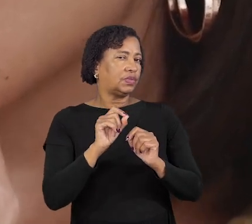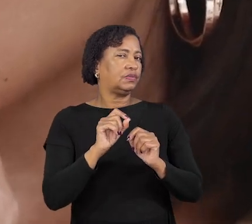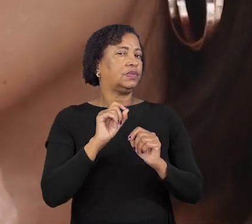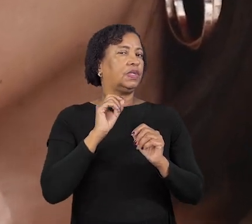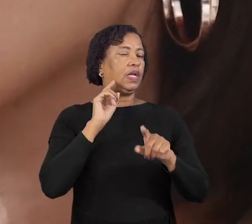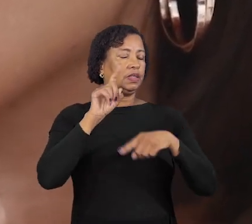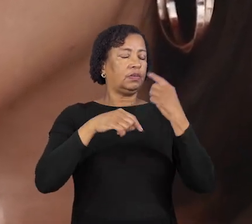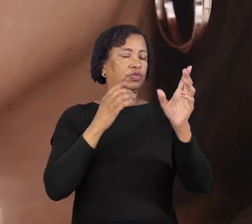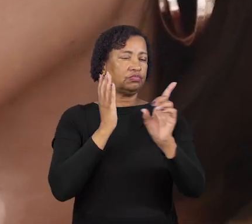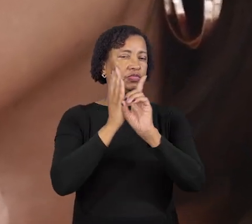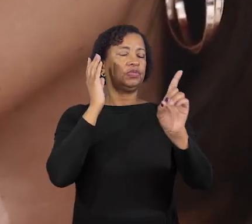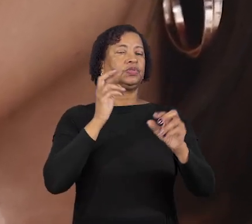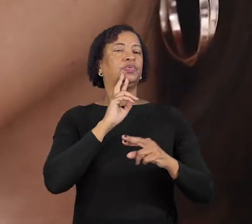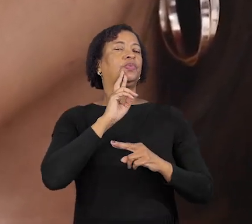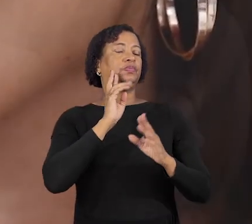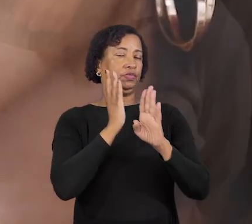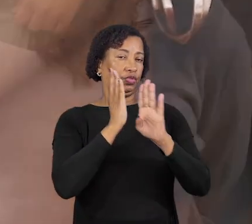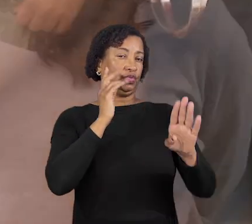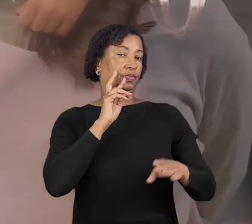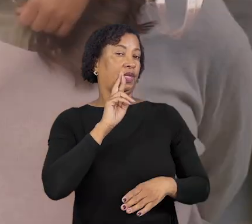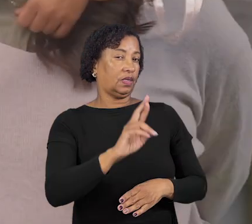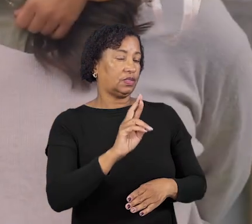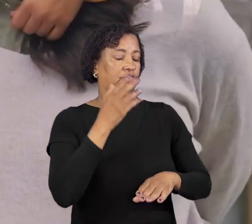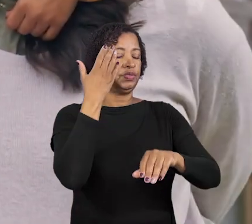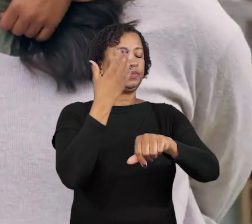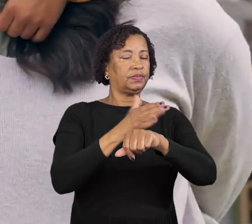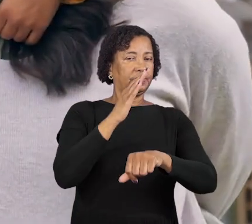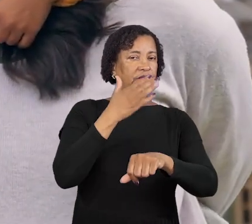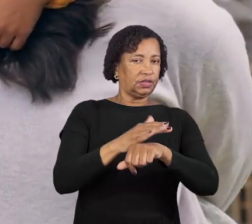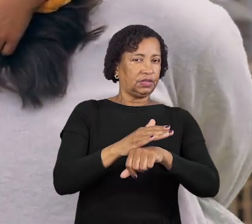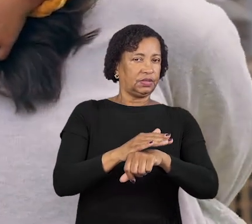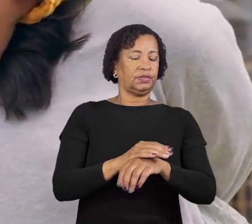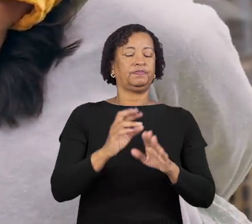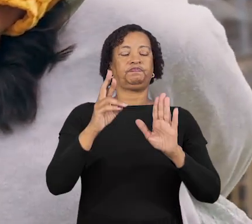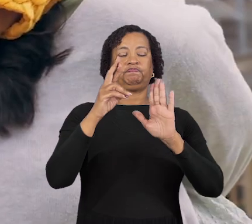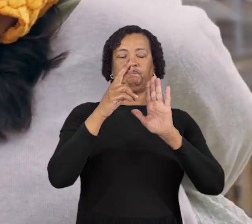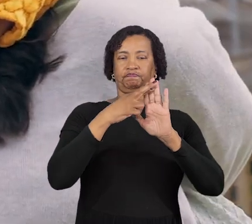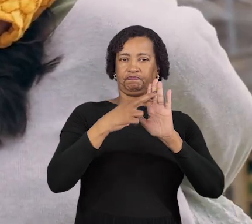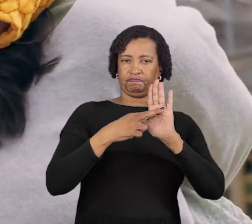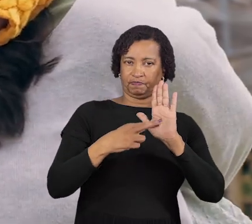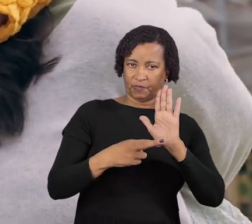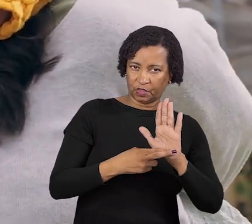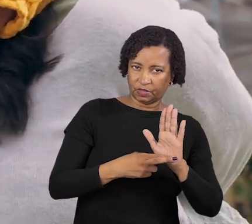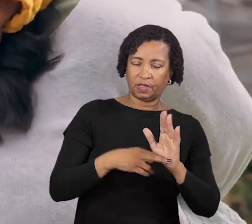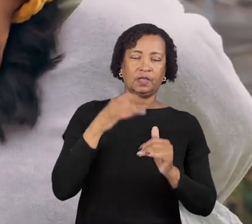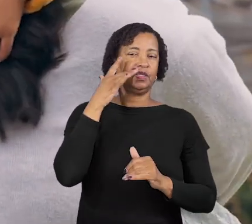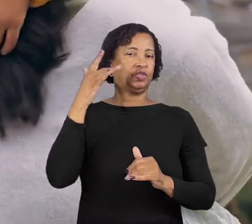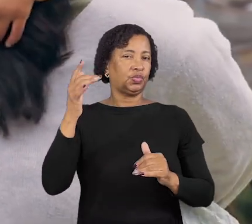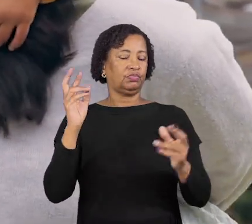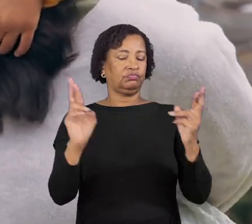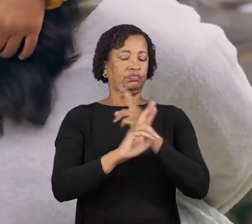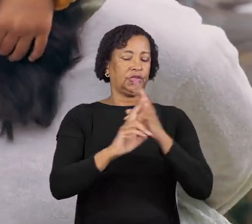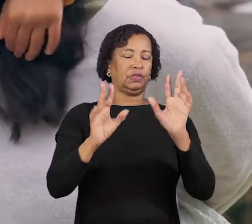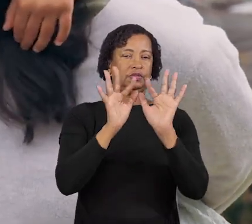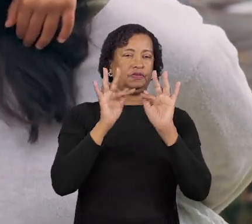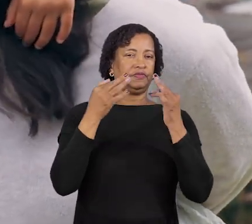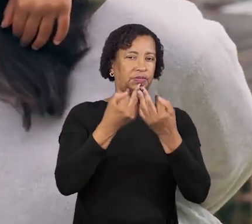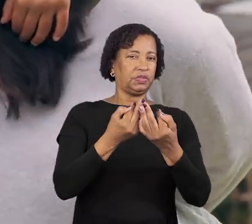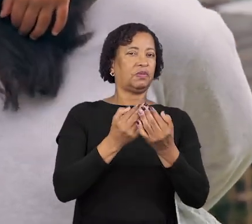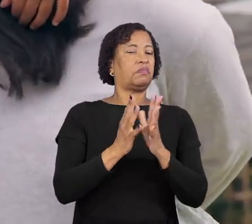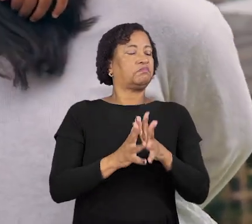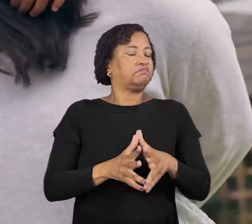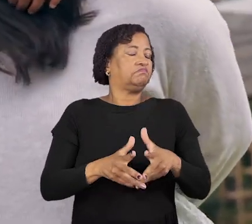resposta, coloque-a em prática. Essa regra de ouro das relações familiares é